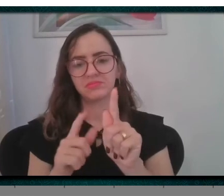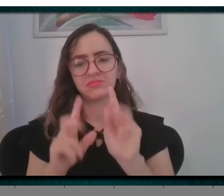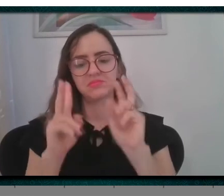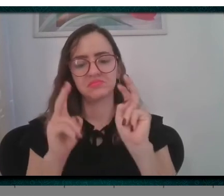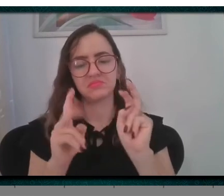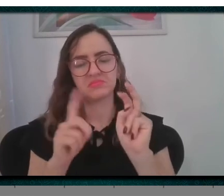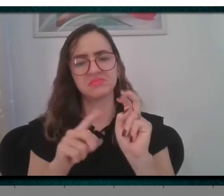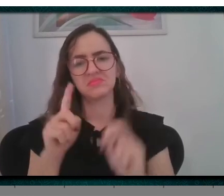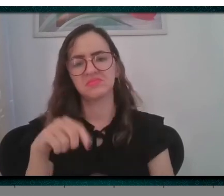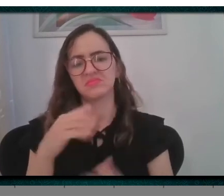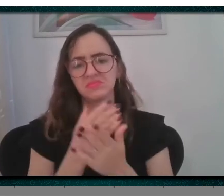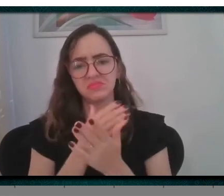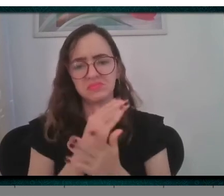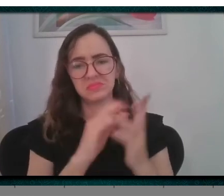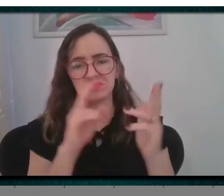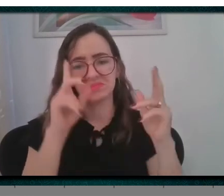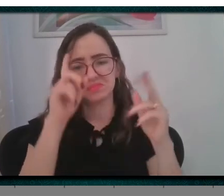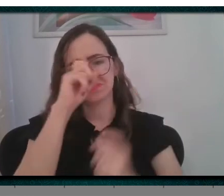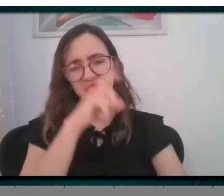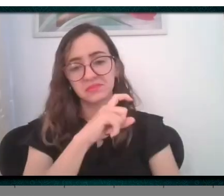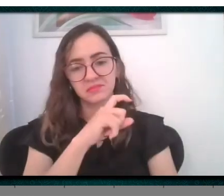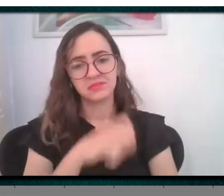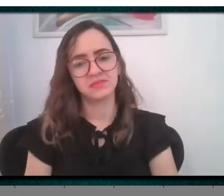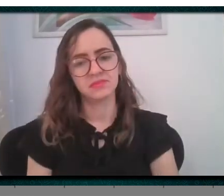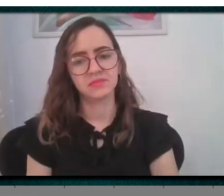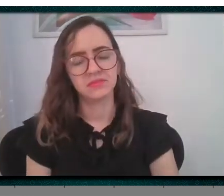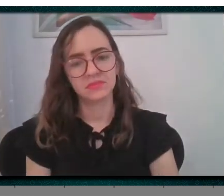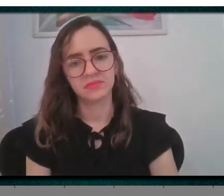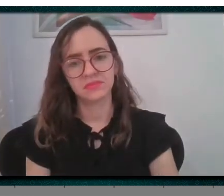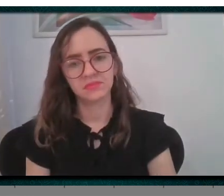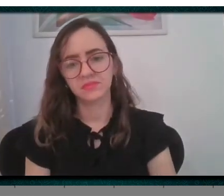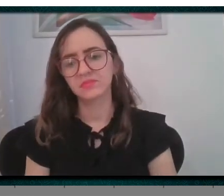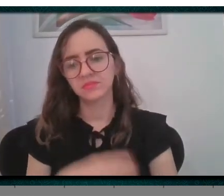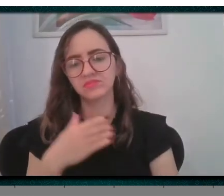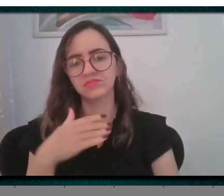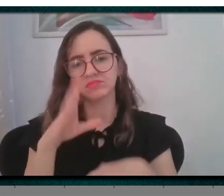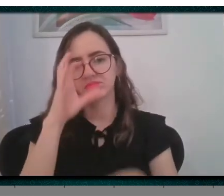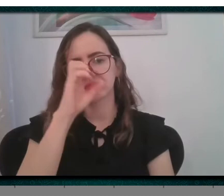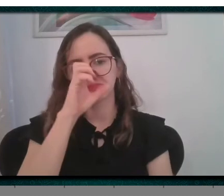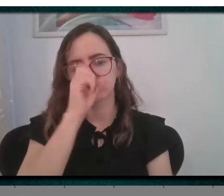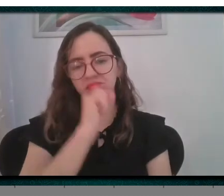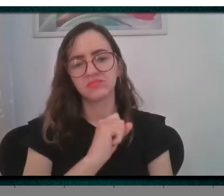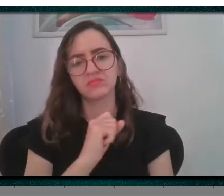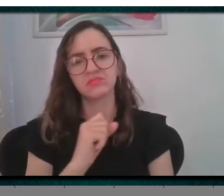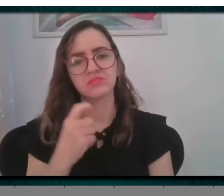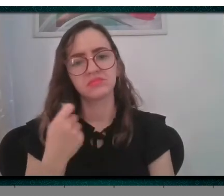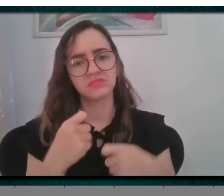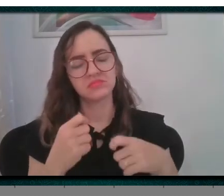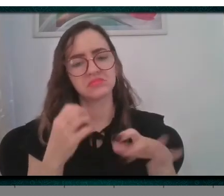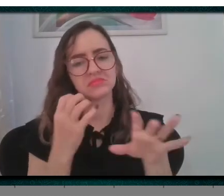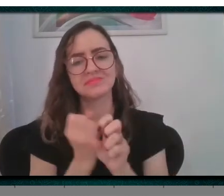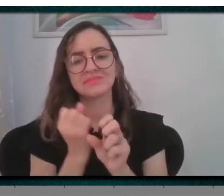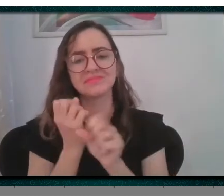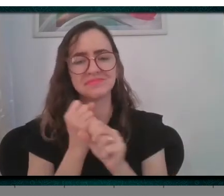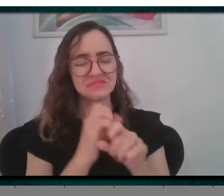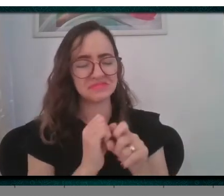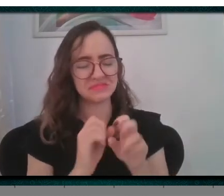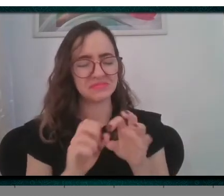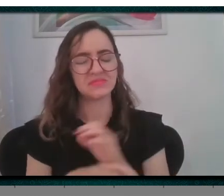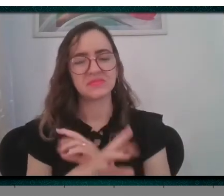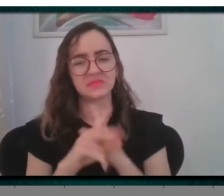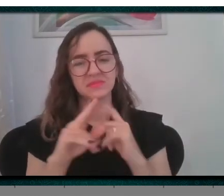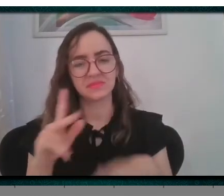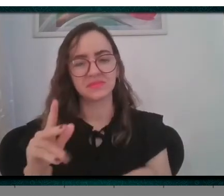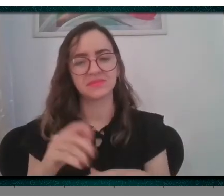pra mim é um assunto chato, cara. Dá pra aprender? Dá, mas é muito chato. Fazer cálculo de log é um saco.